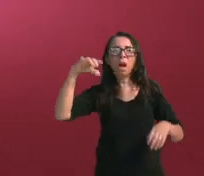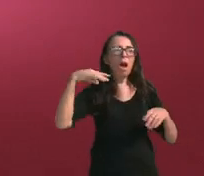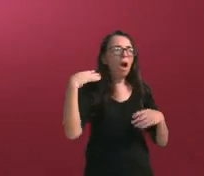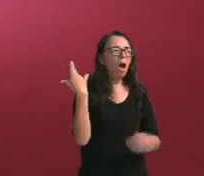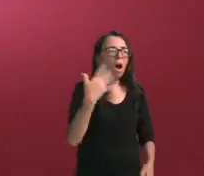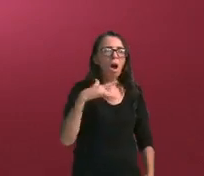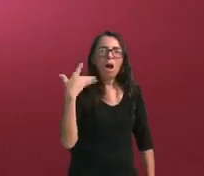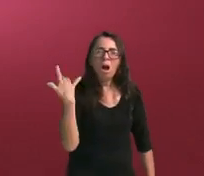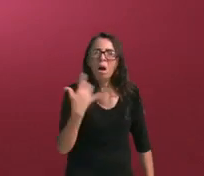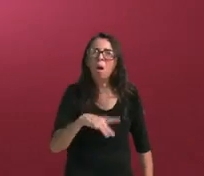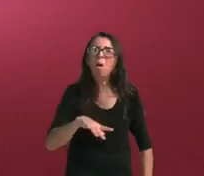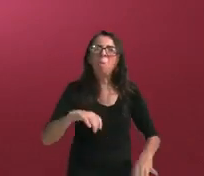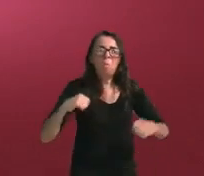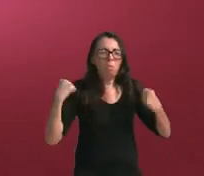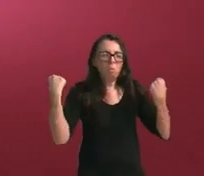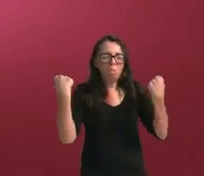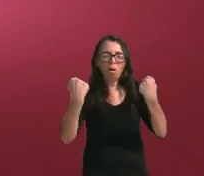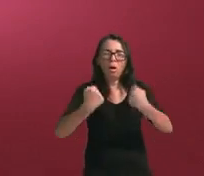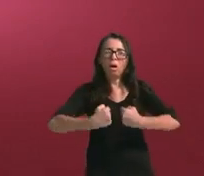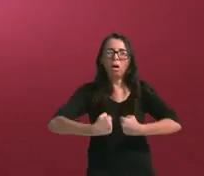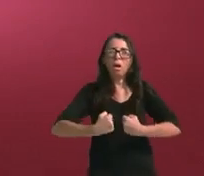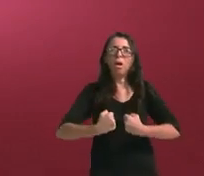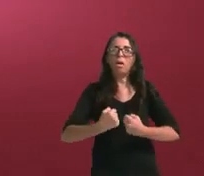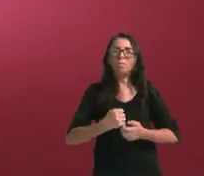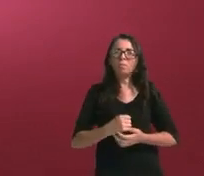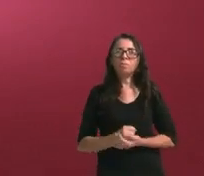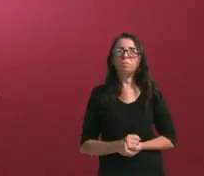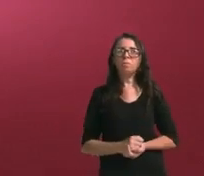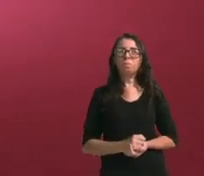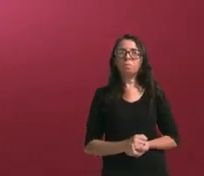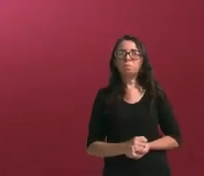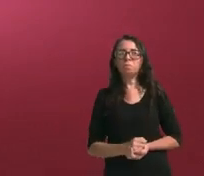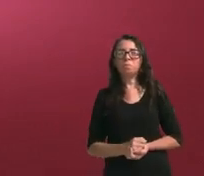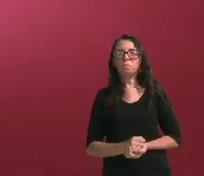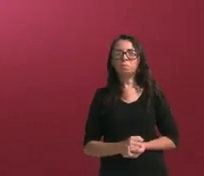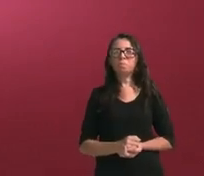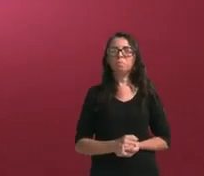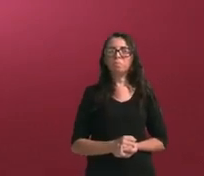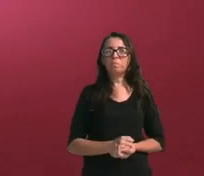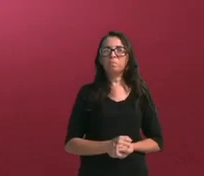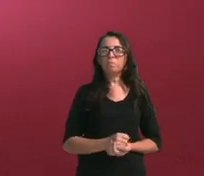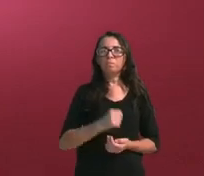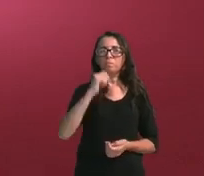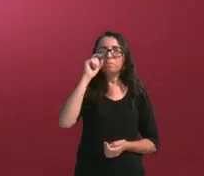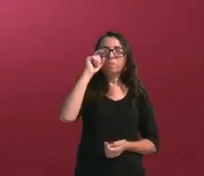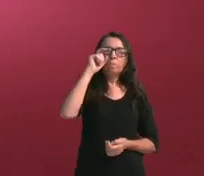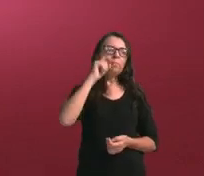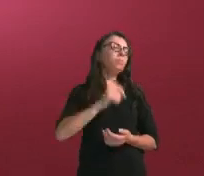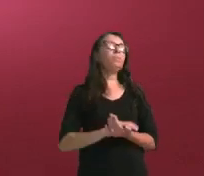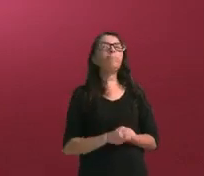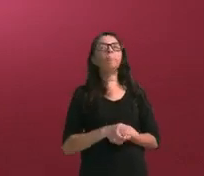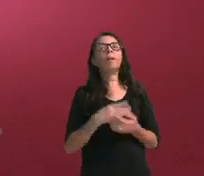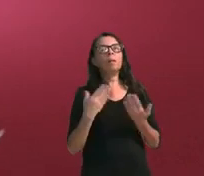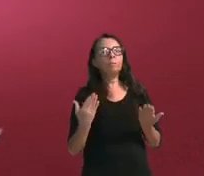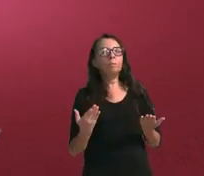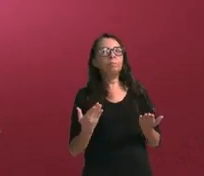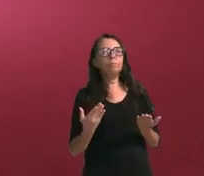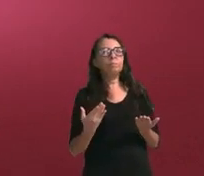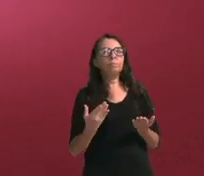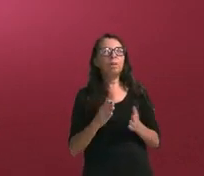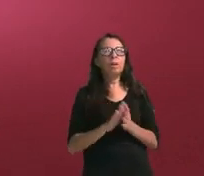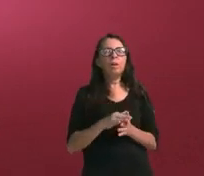realizando os seus propósitos através da obediência de Moisés. E se Moisés não tivesse estendido, não